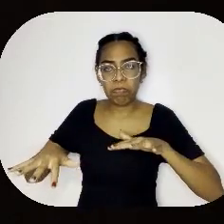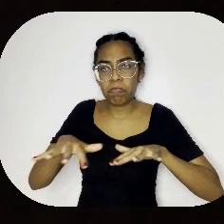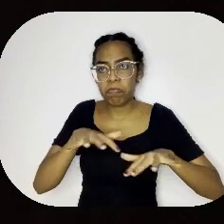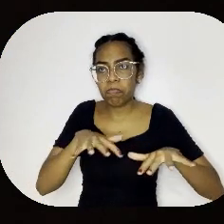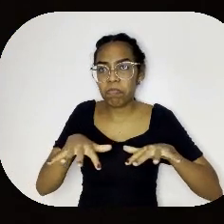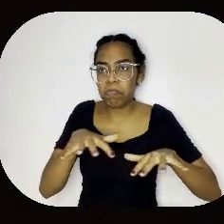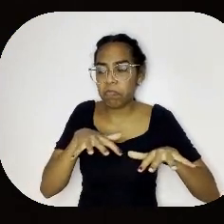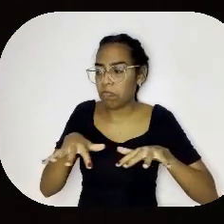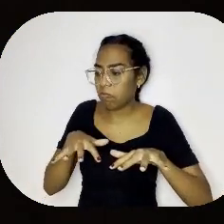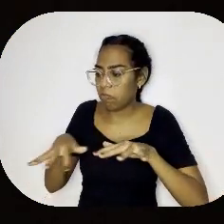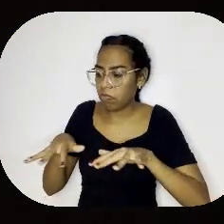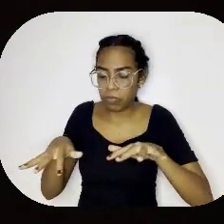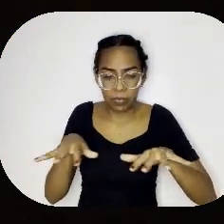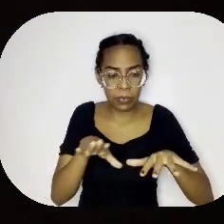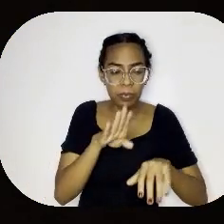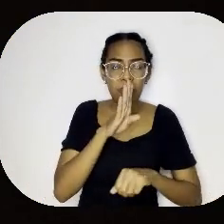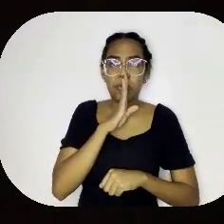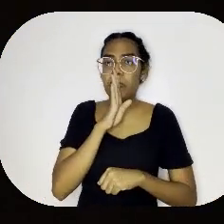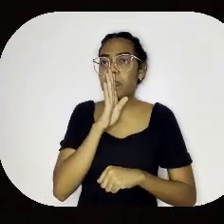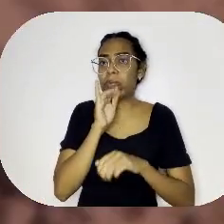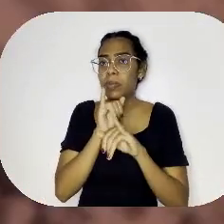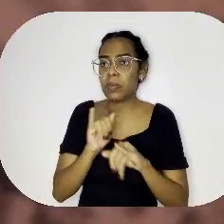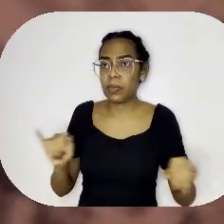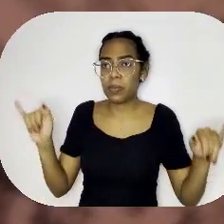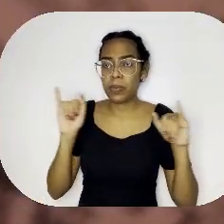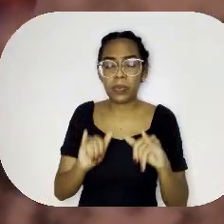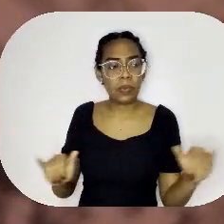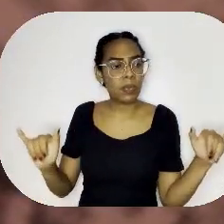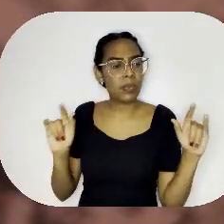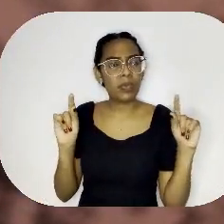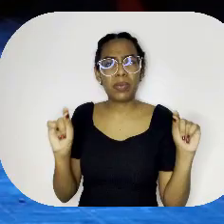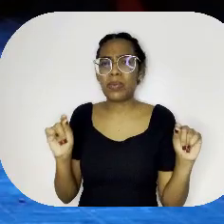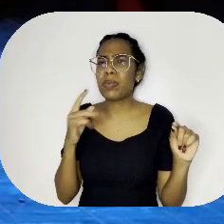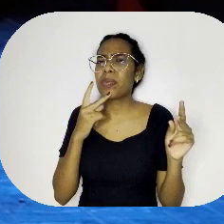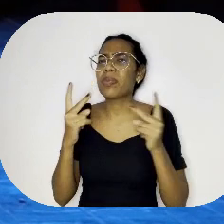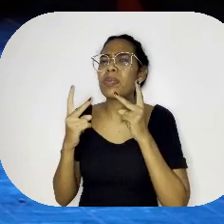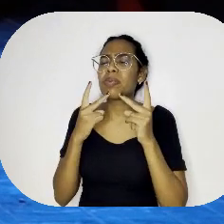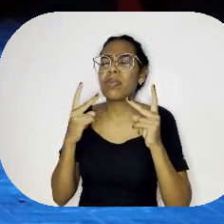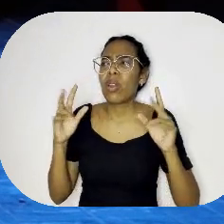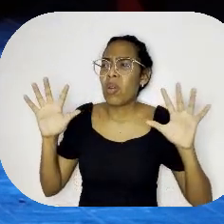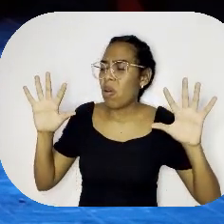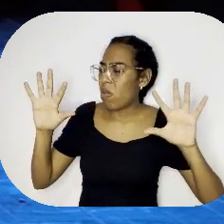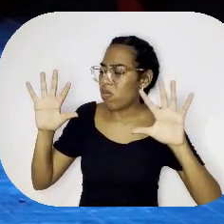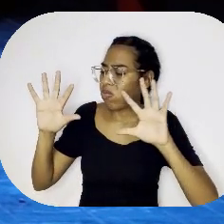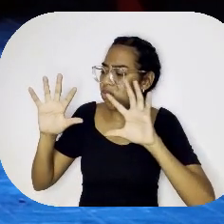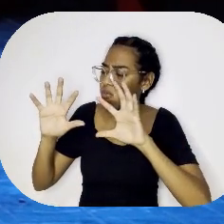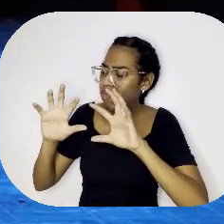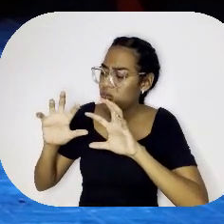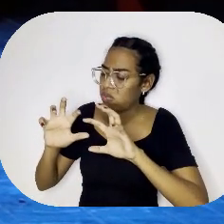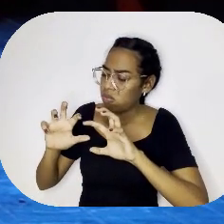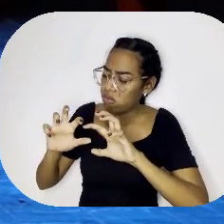larga. De pavores e trevas alucina, e alucinado e em trevas